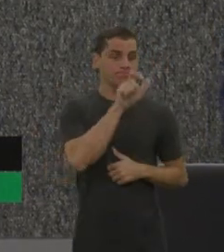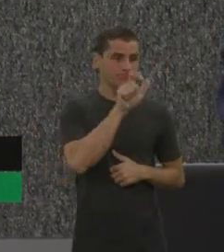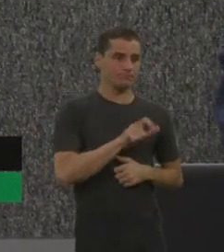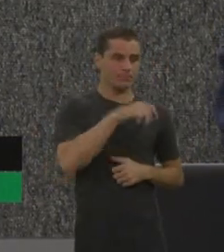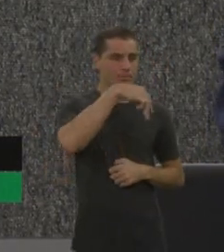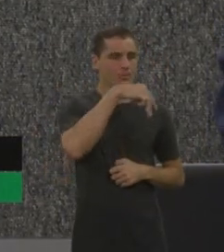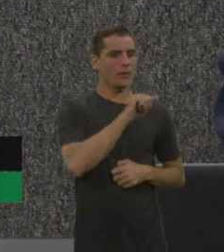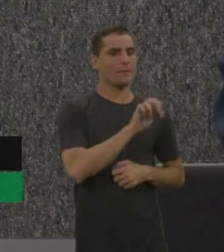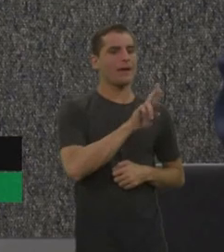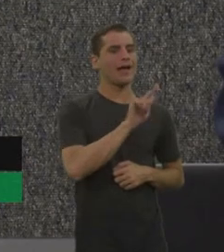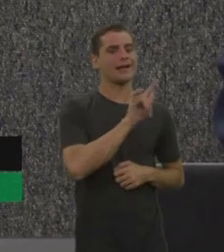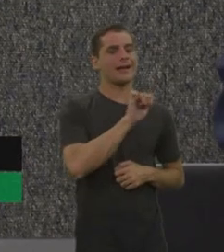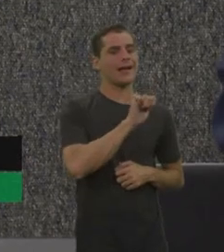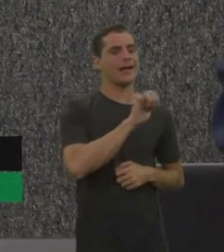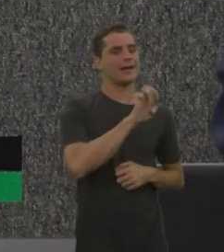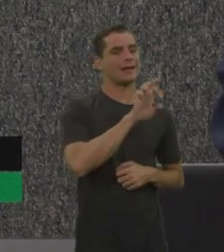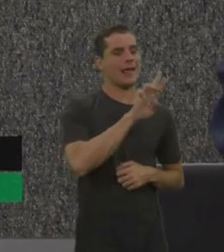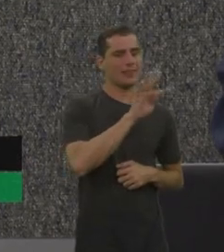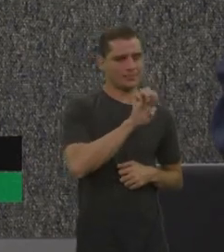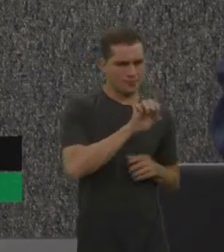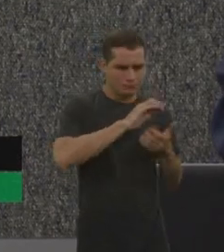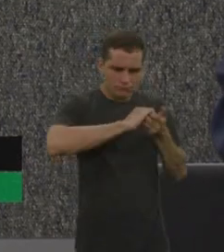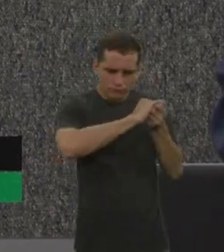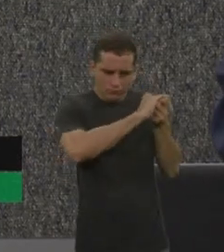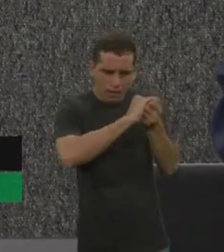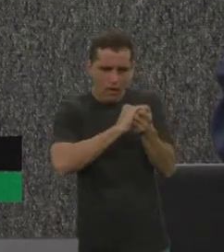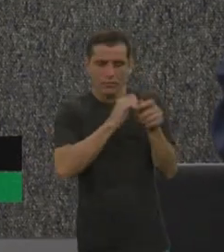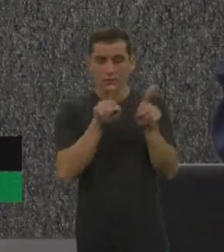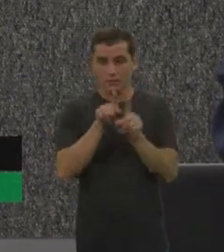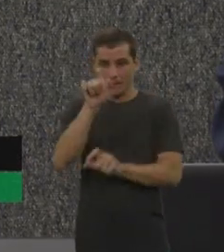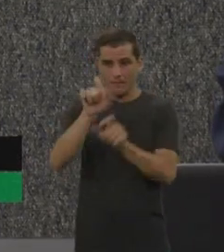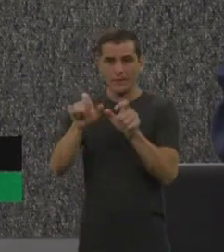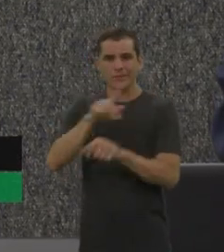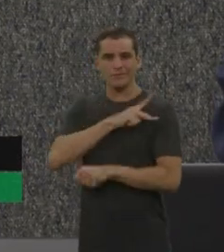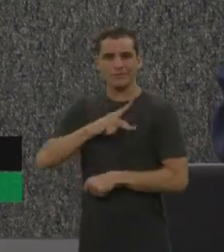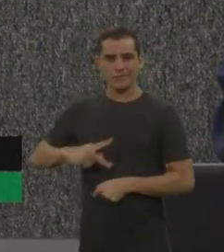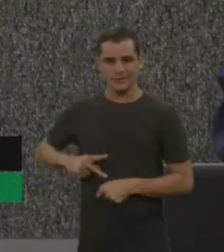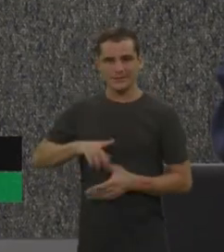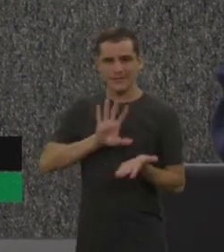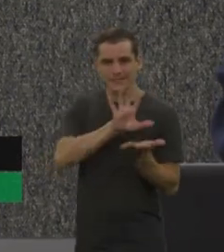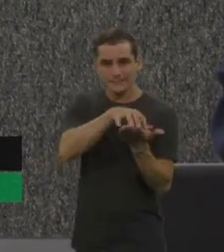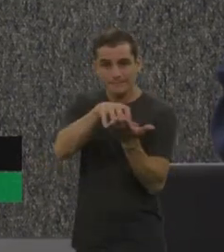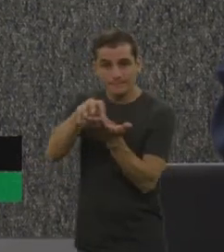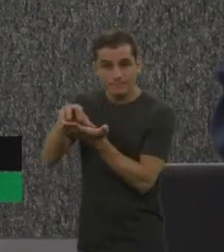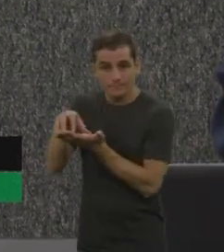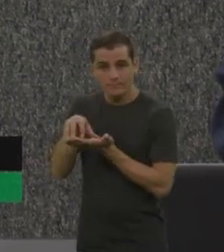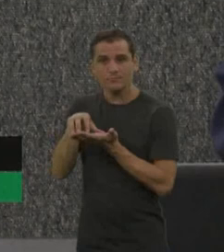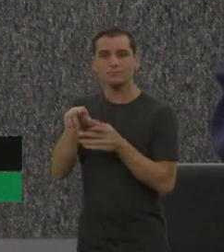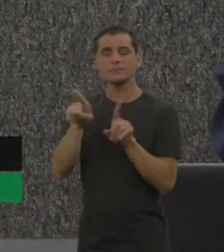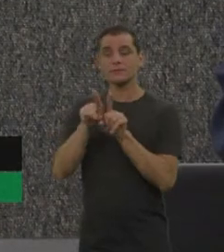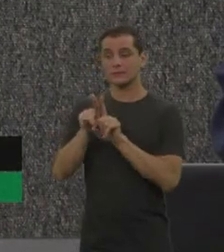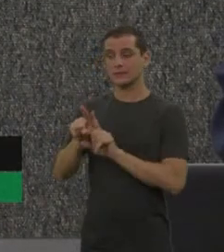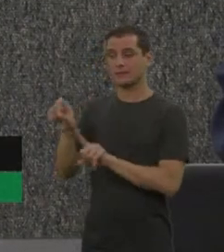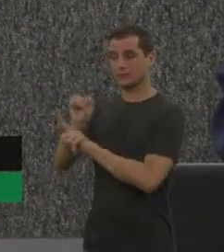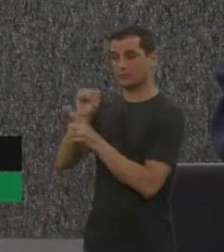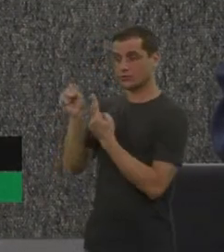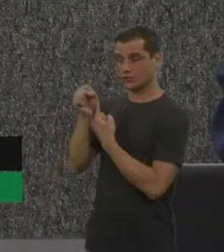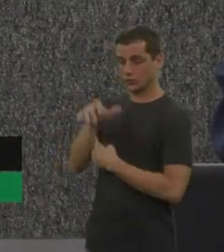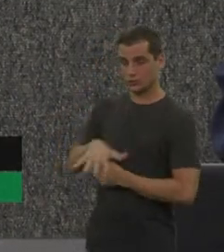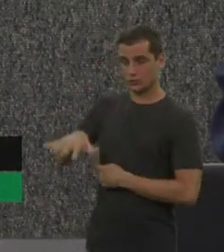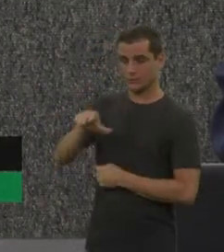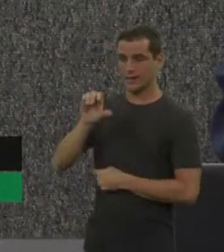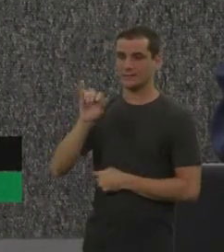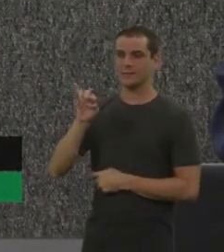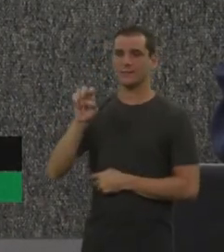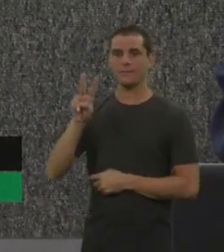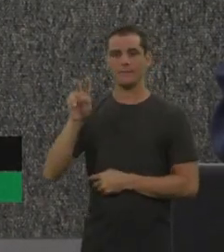todos os presidentes de entidades e toda a sociedade civil e familiares, é uma fala de uma mulher que